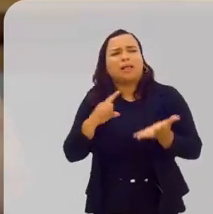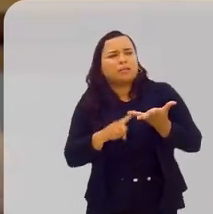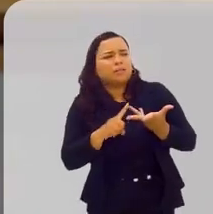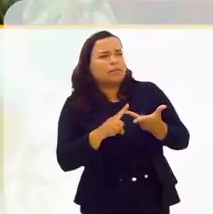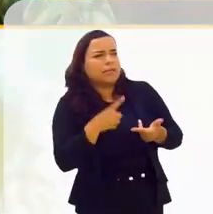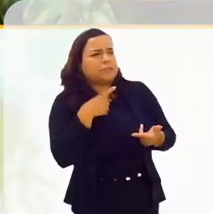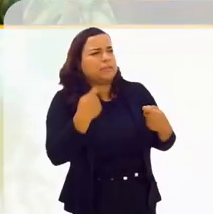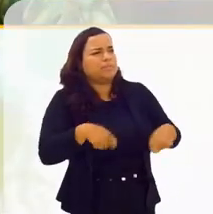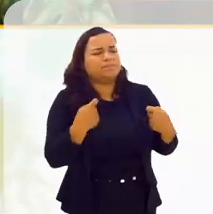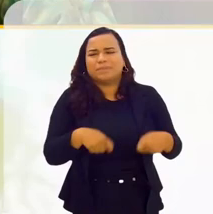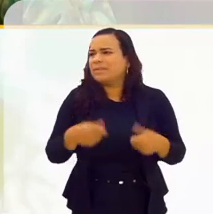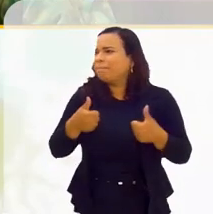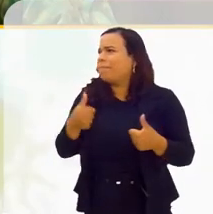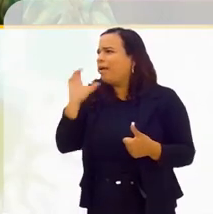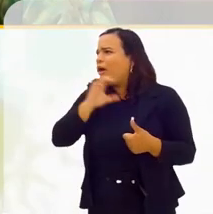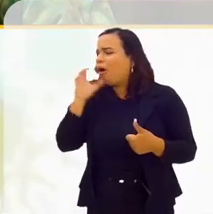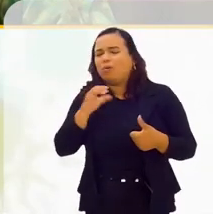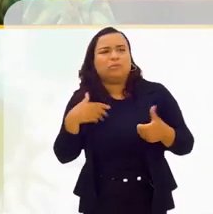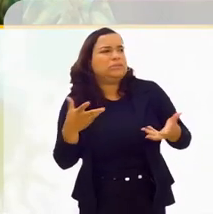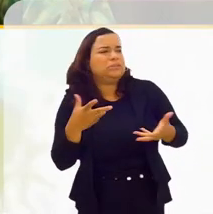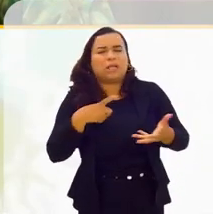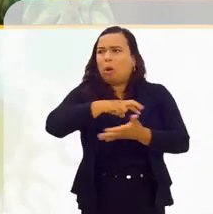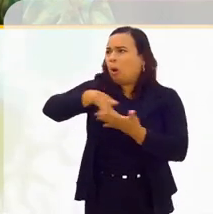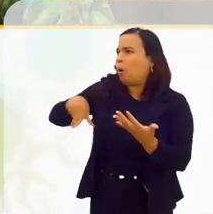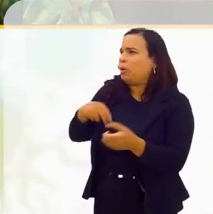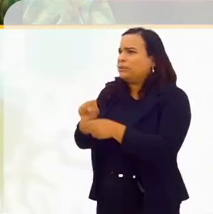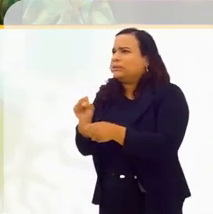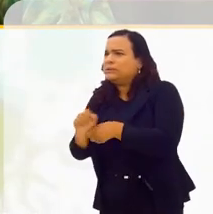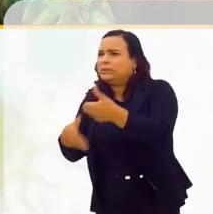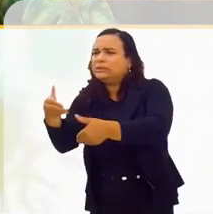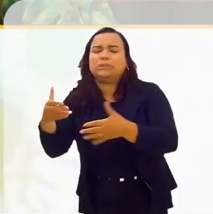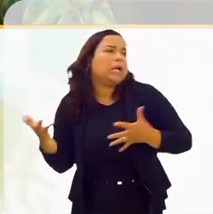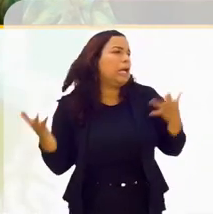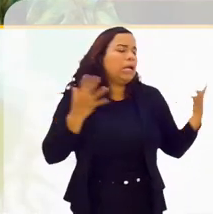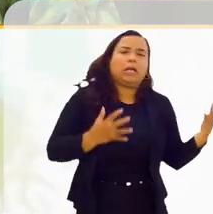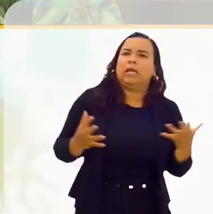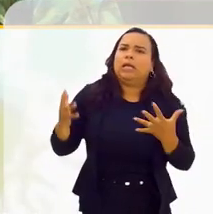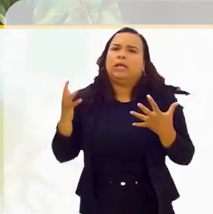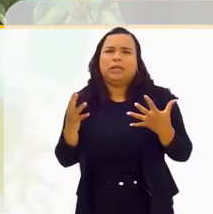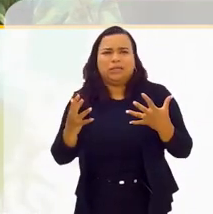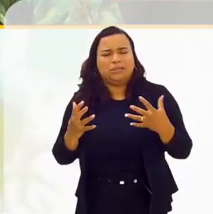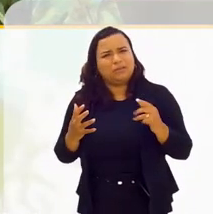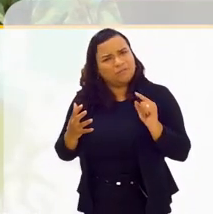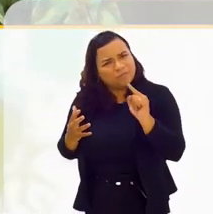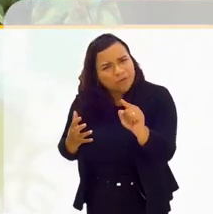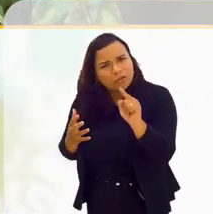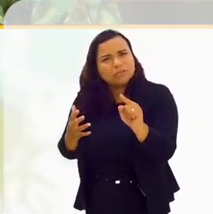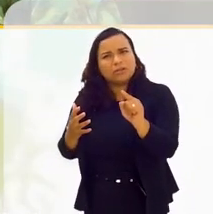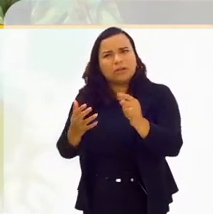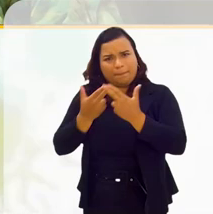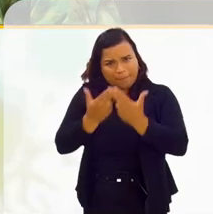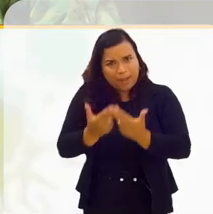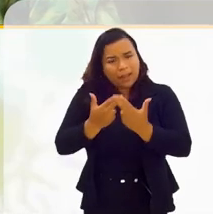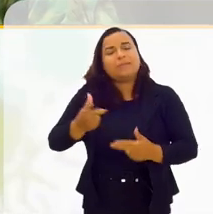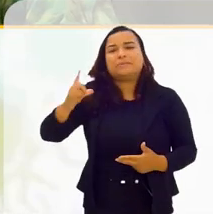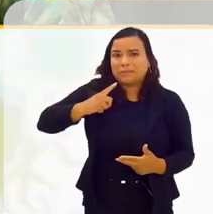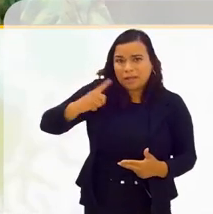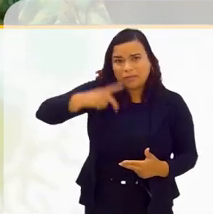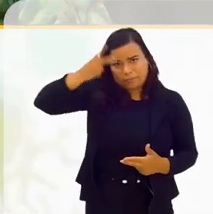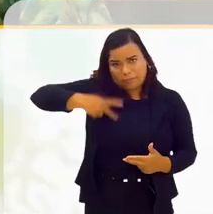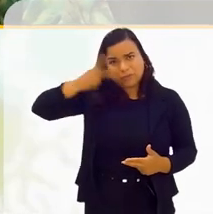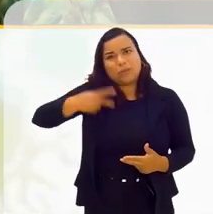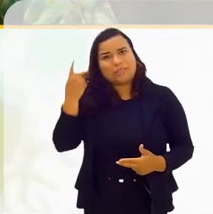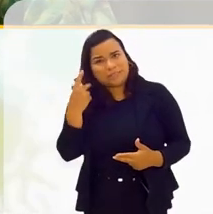nossa eu tenho isso aqui mas eu preciso estar bem logo porque tem um monte de coisas me esperando é você teve essa